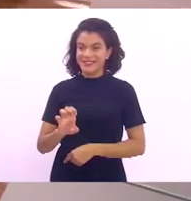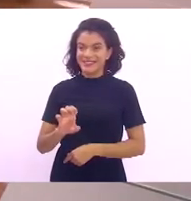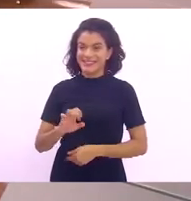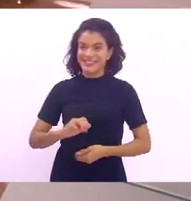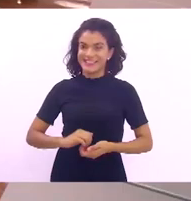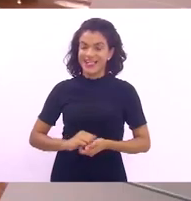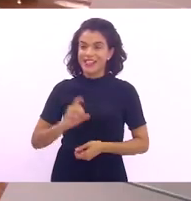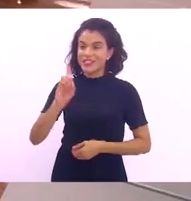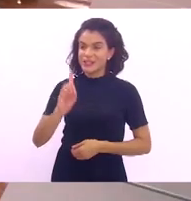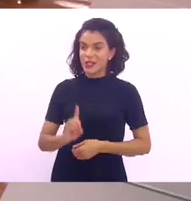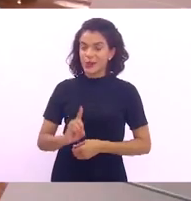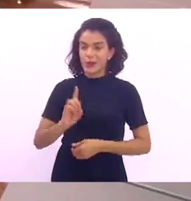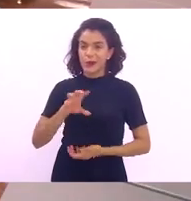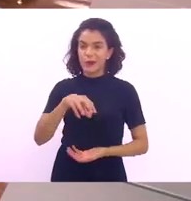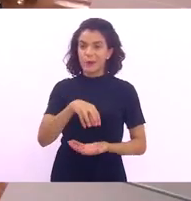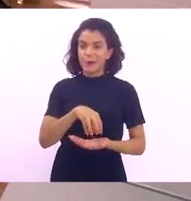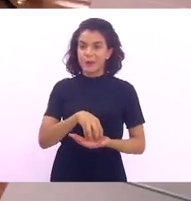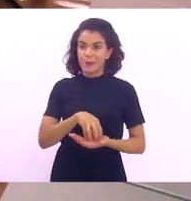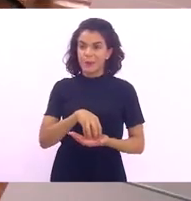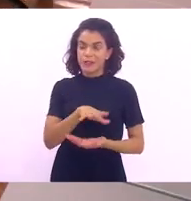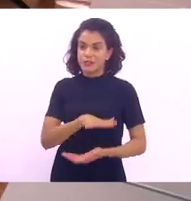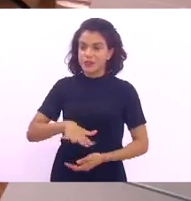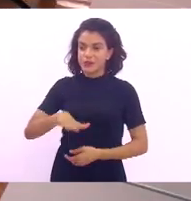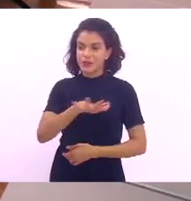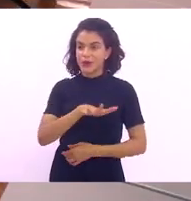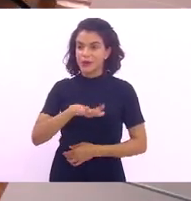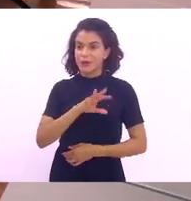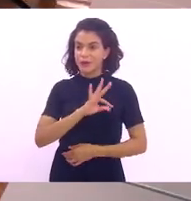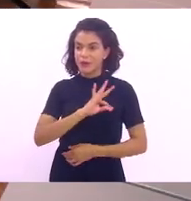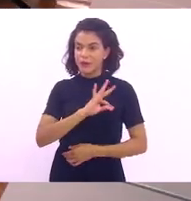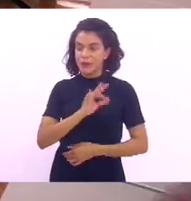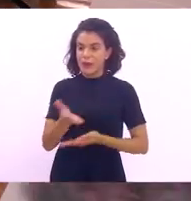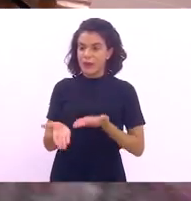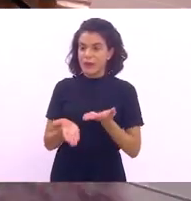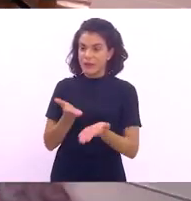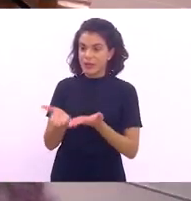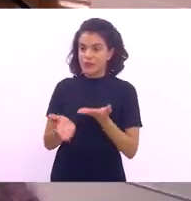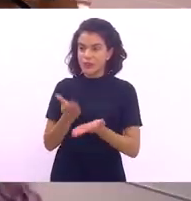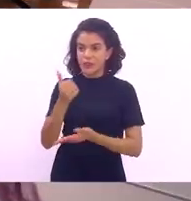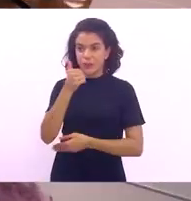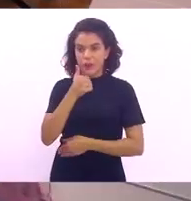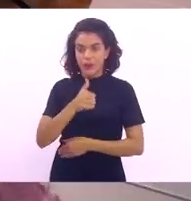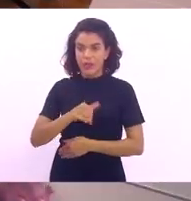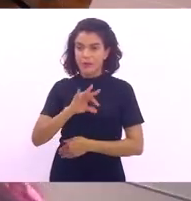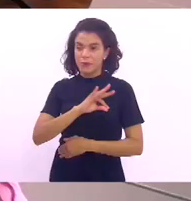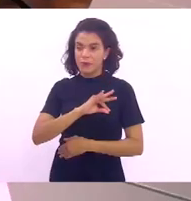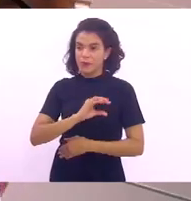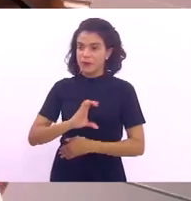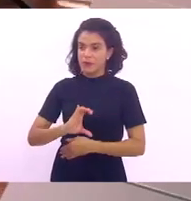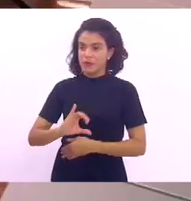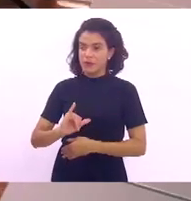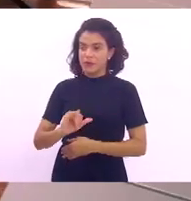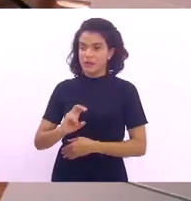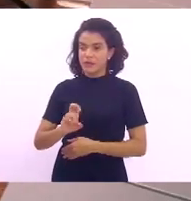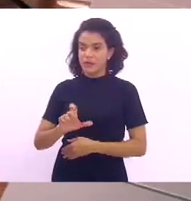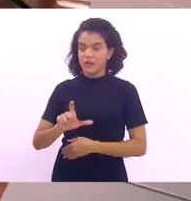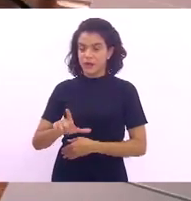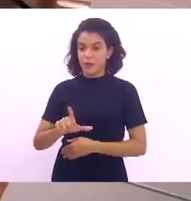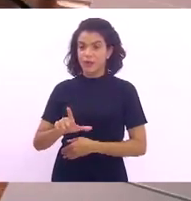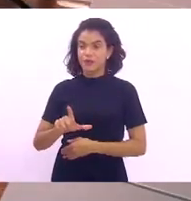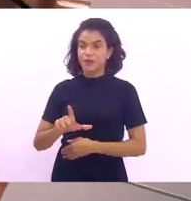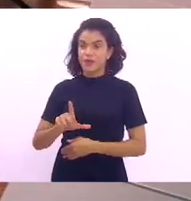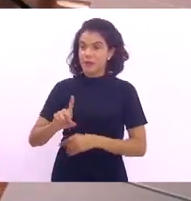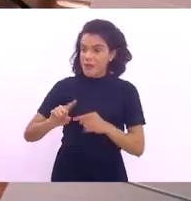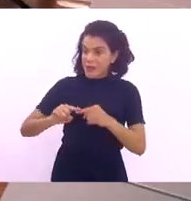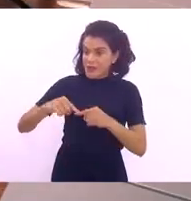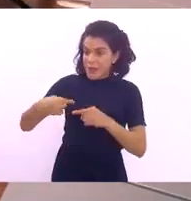diretora do departamento Geral da Polícia de Atendimento à mulher da secretaria da Polícia Civil depois Gabriela